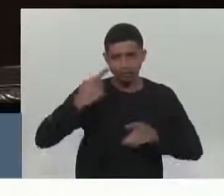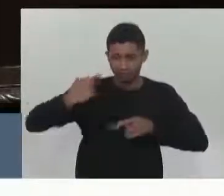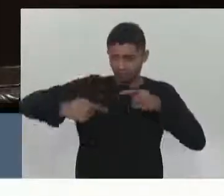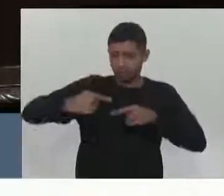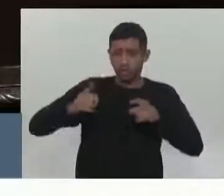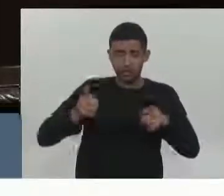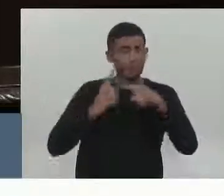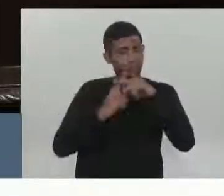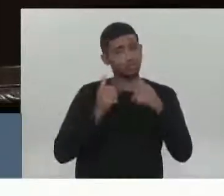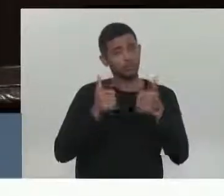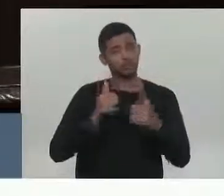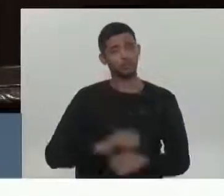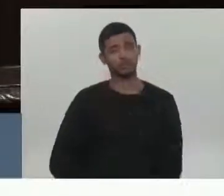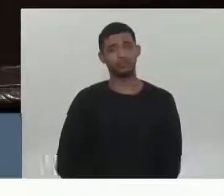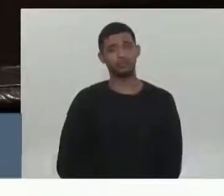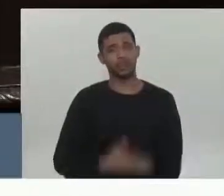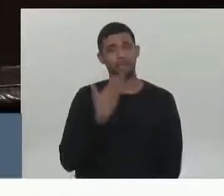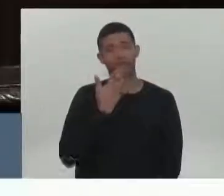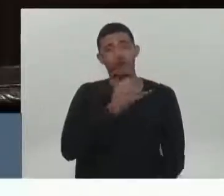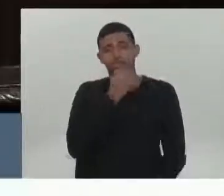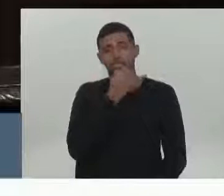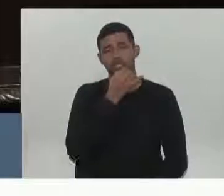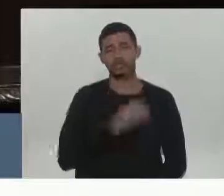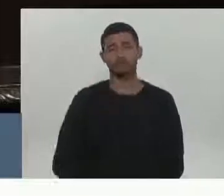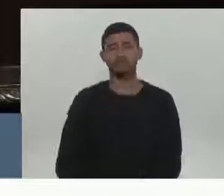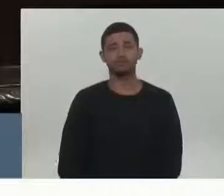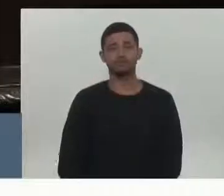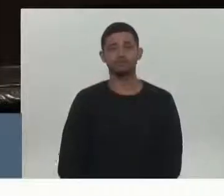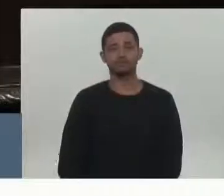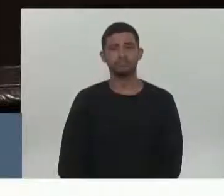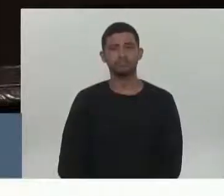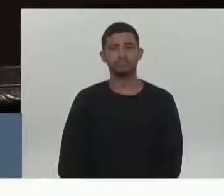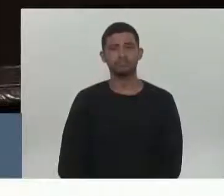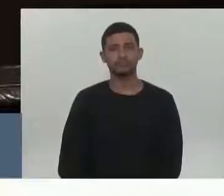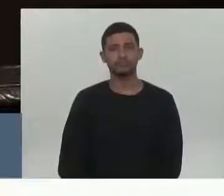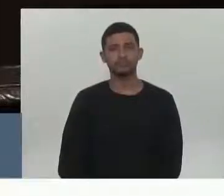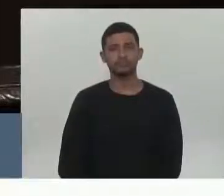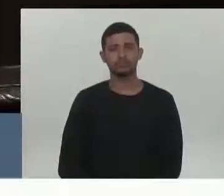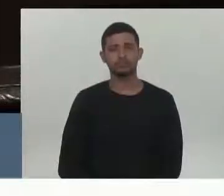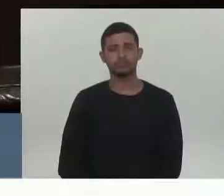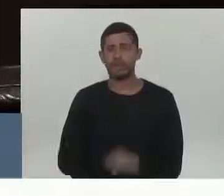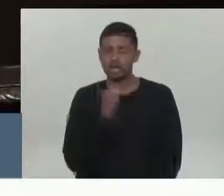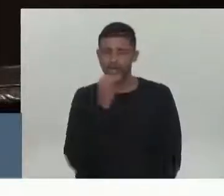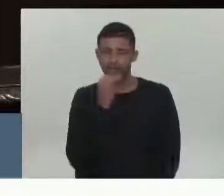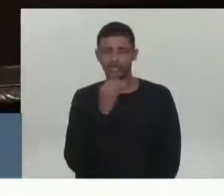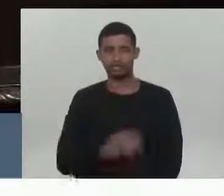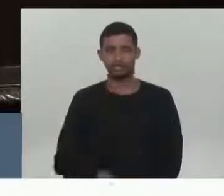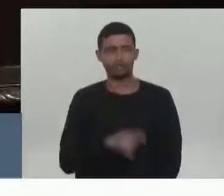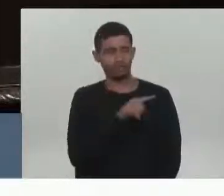positivo. Mostra, por exemplo, que a obrigatoriedade, por